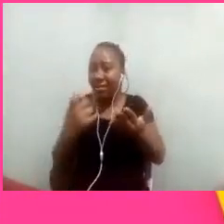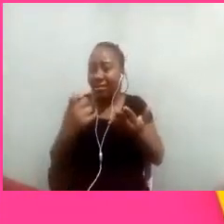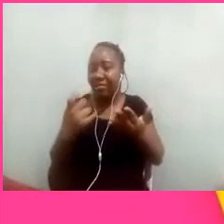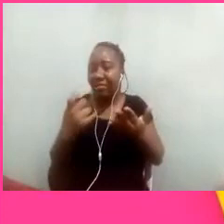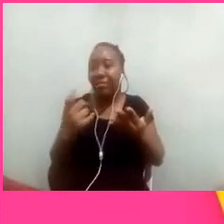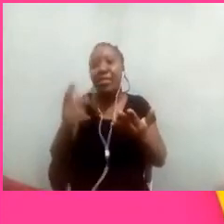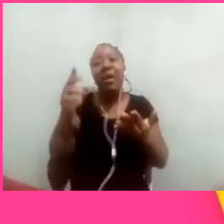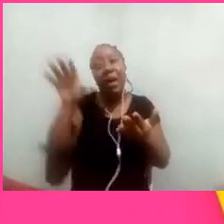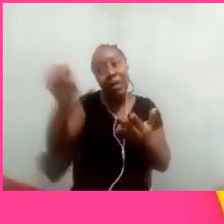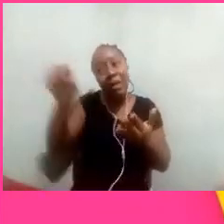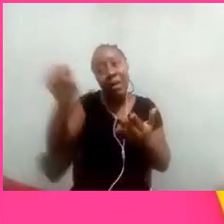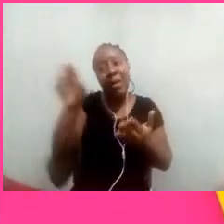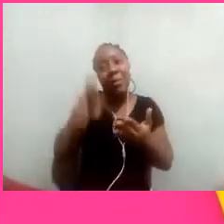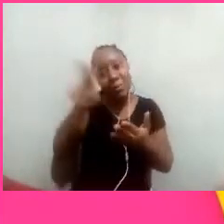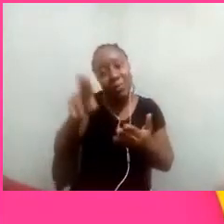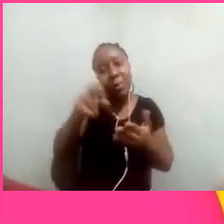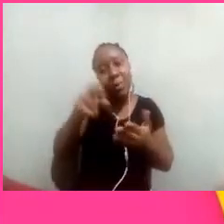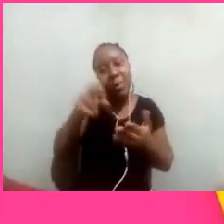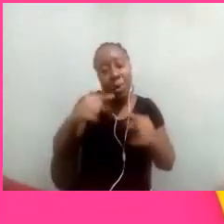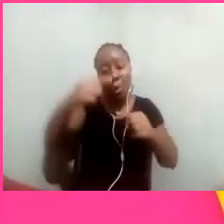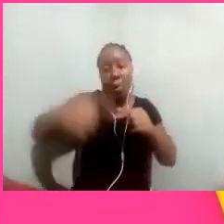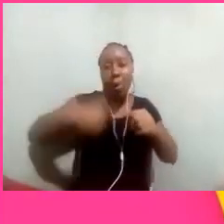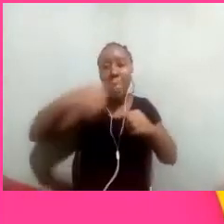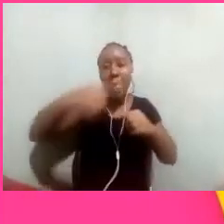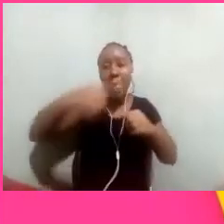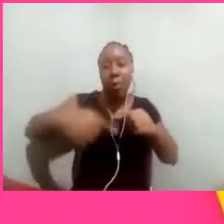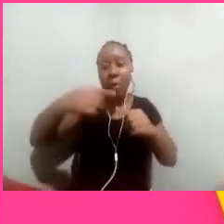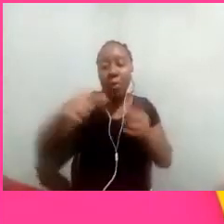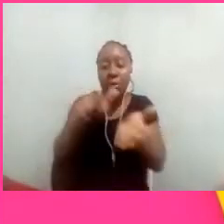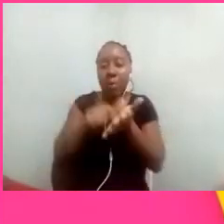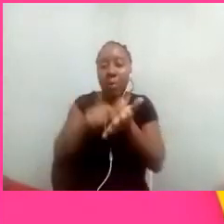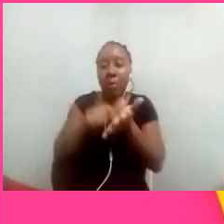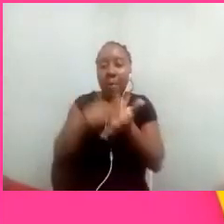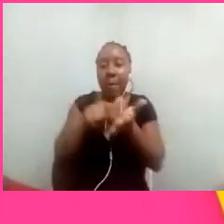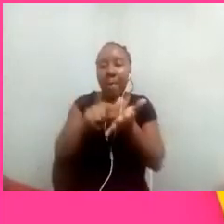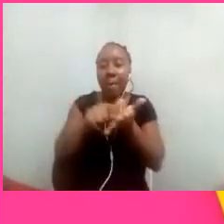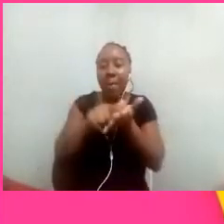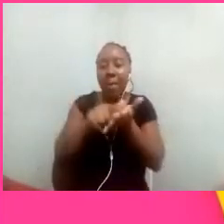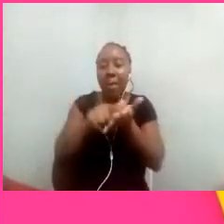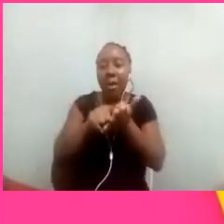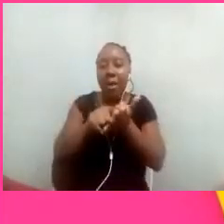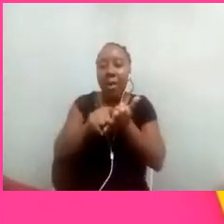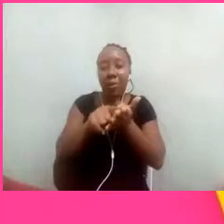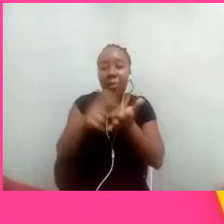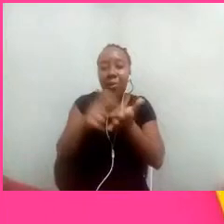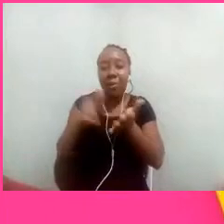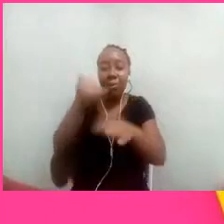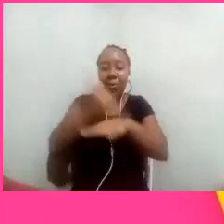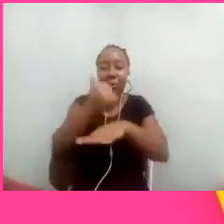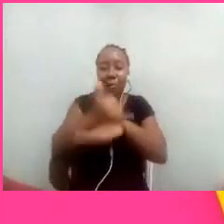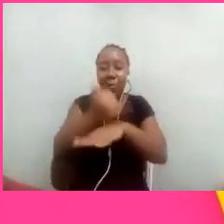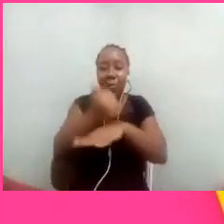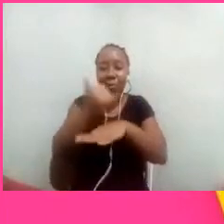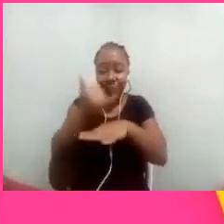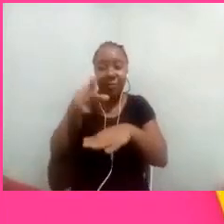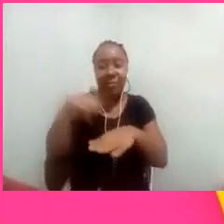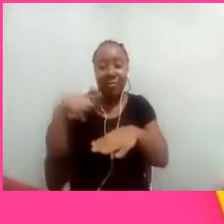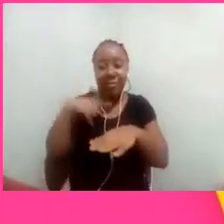papel alumínio, aquela parte onde fica preso o papel alumínio. Ficou bem